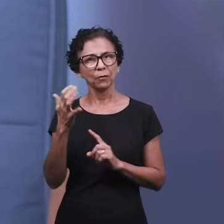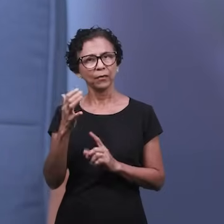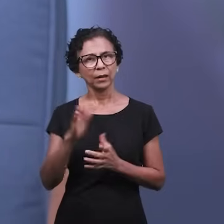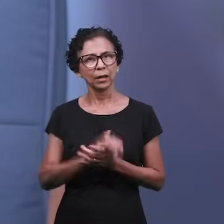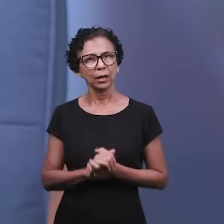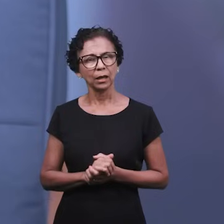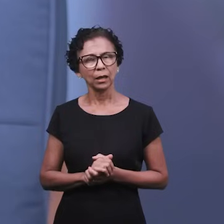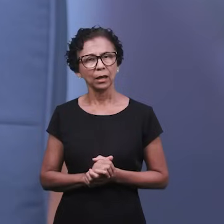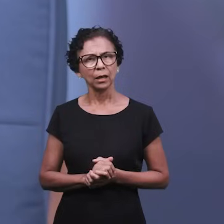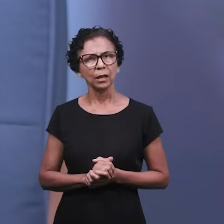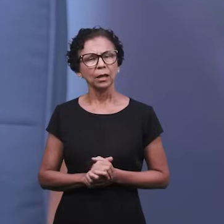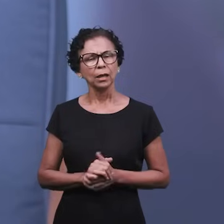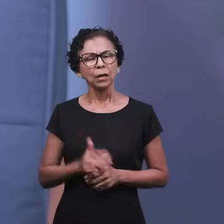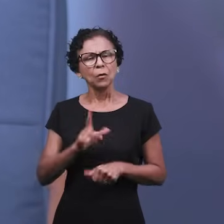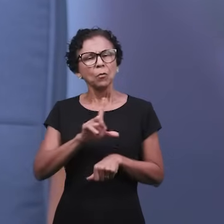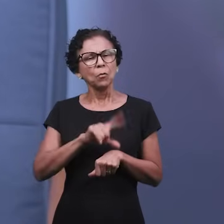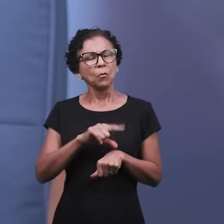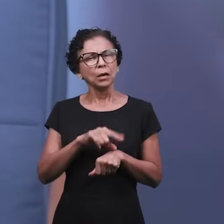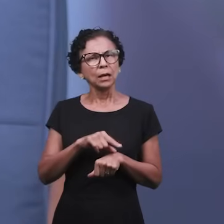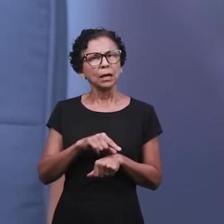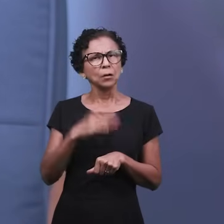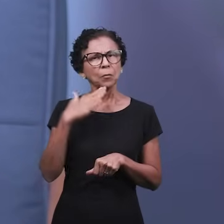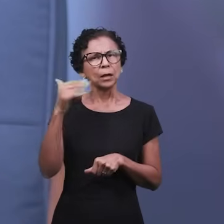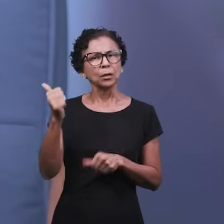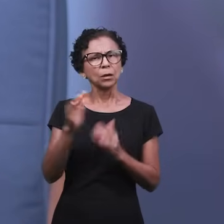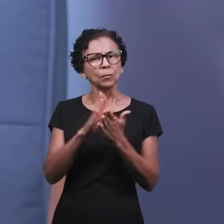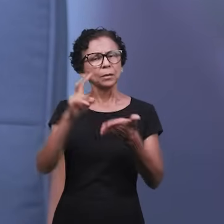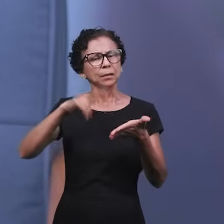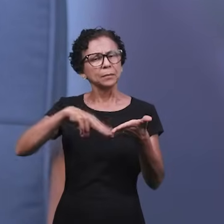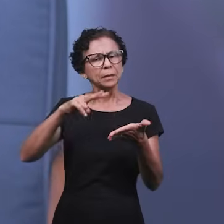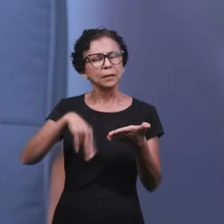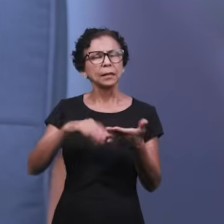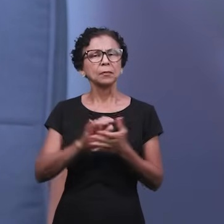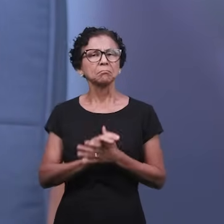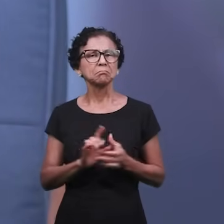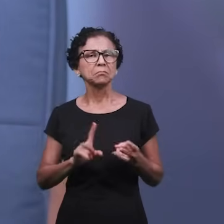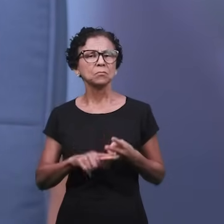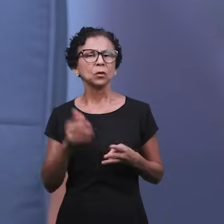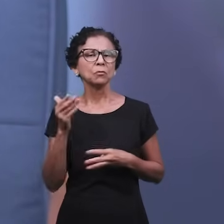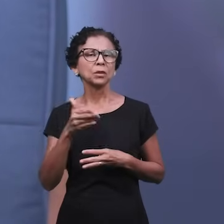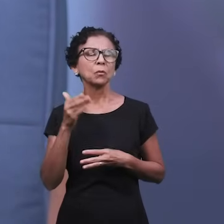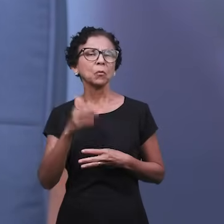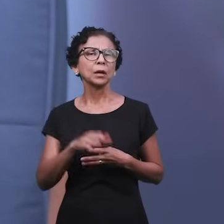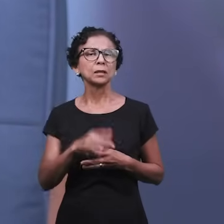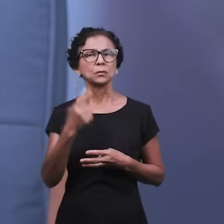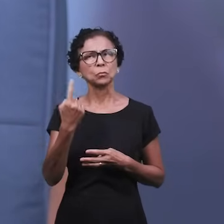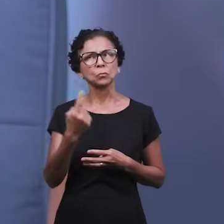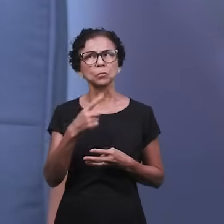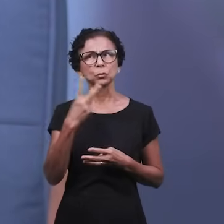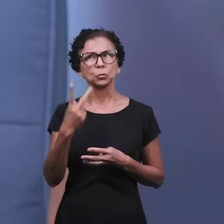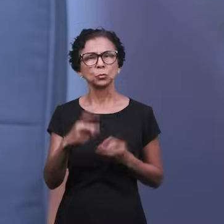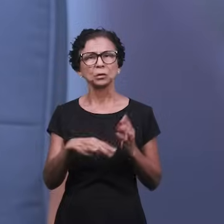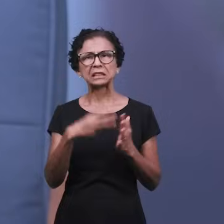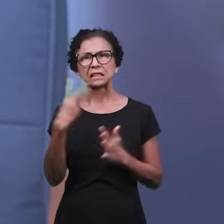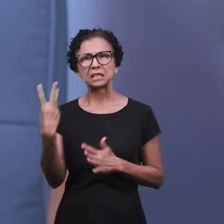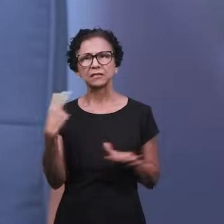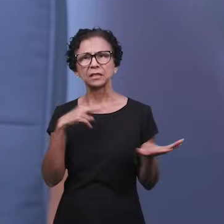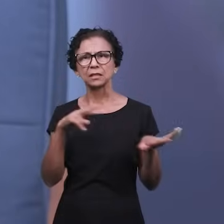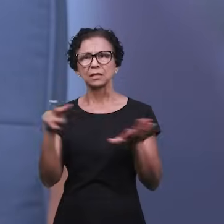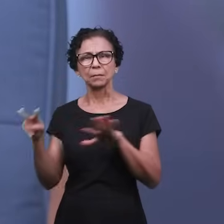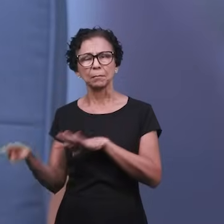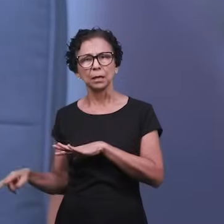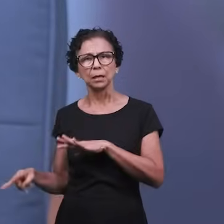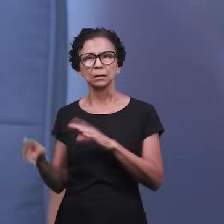um? Qual o horário que irão ler e estudar a Bíblia? Com qual frequência? Uma vez por semana, 2, 3, em